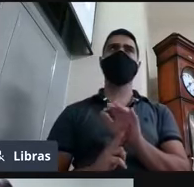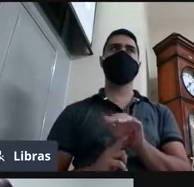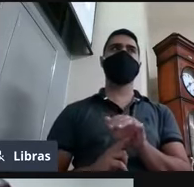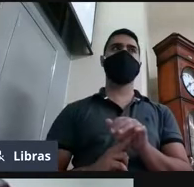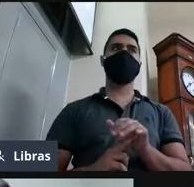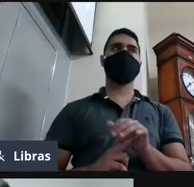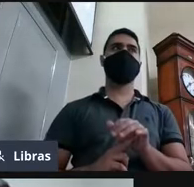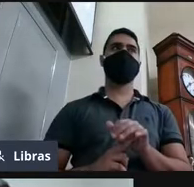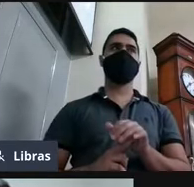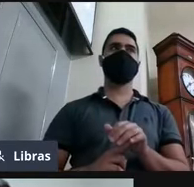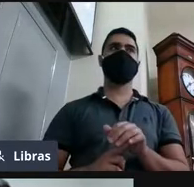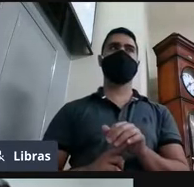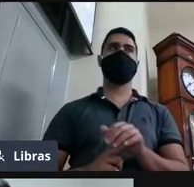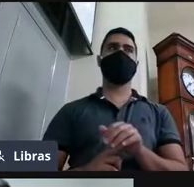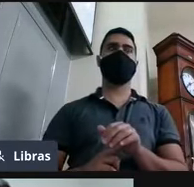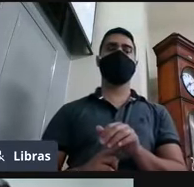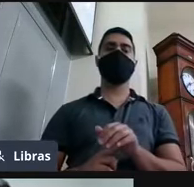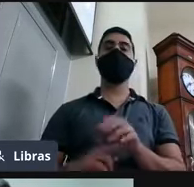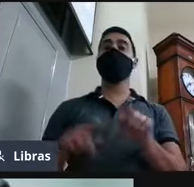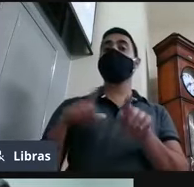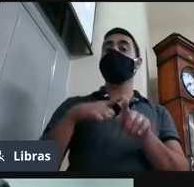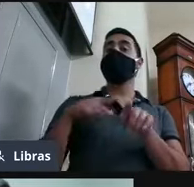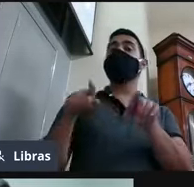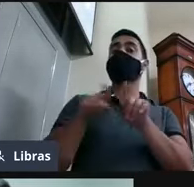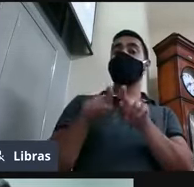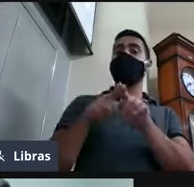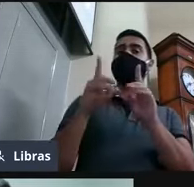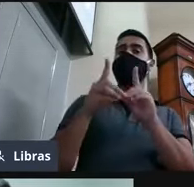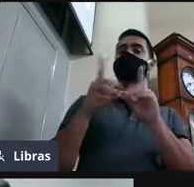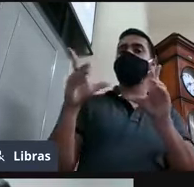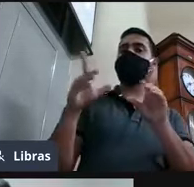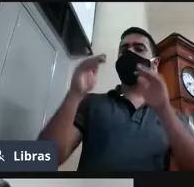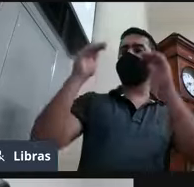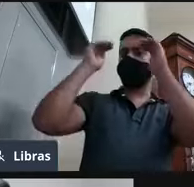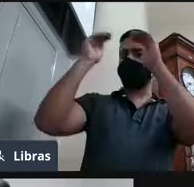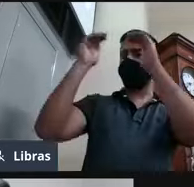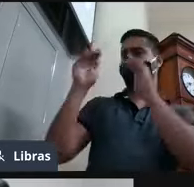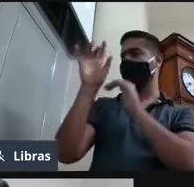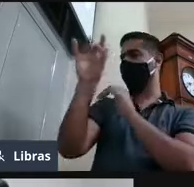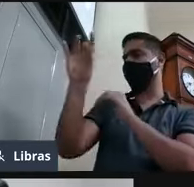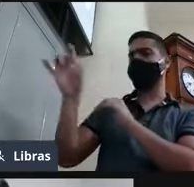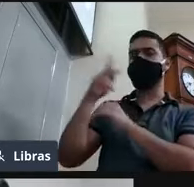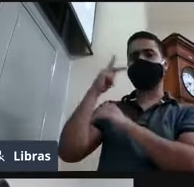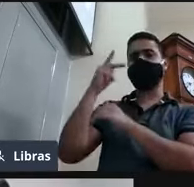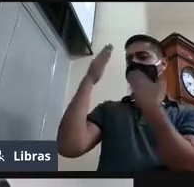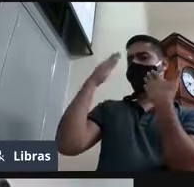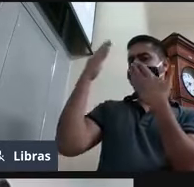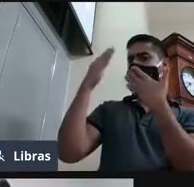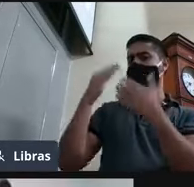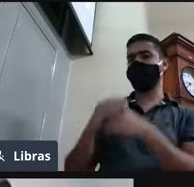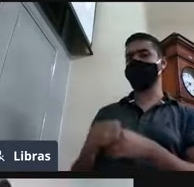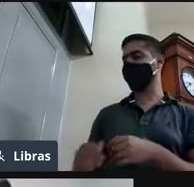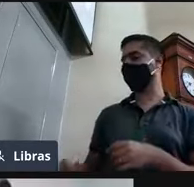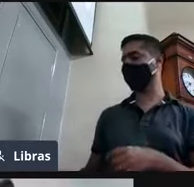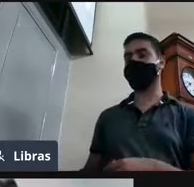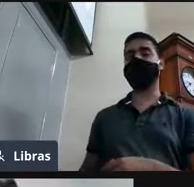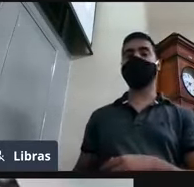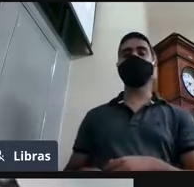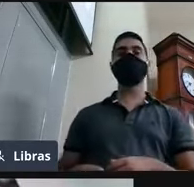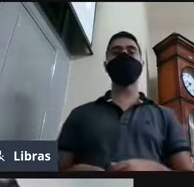você foi democrático e respeitou cada um da gente que está aqui. Muito obrigado, presidente. Obrigado Pedro pelas Antônio.